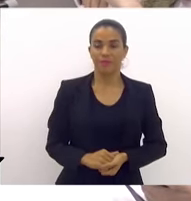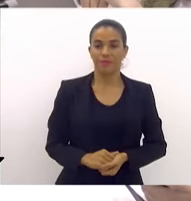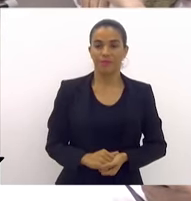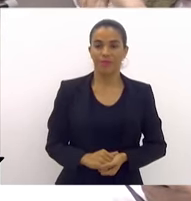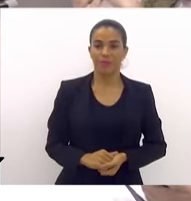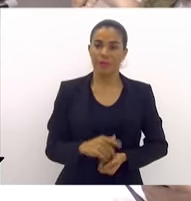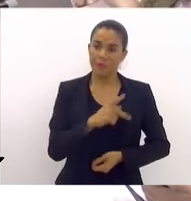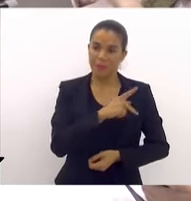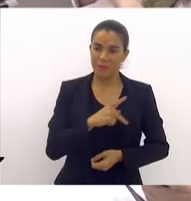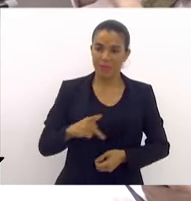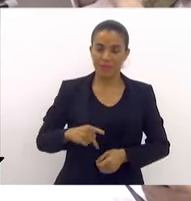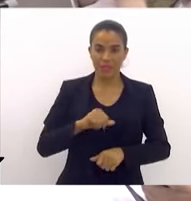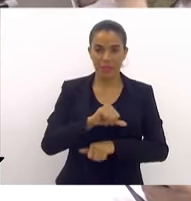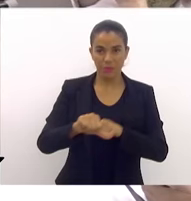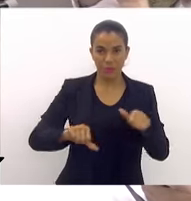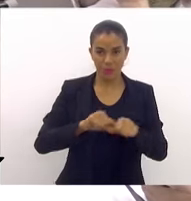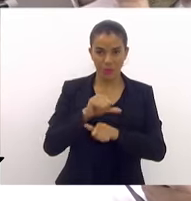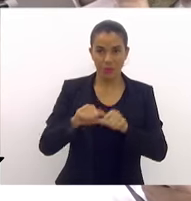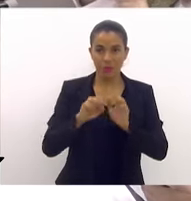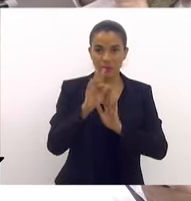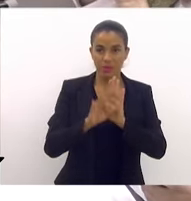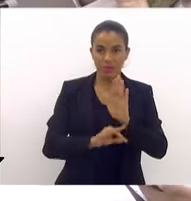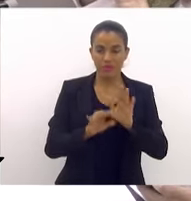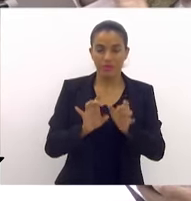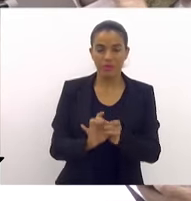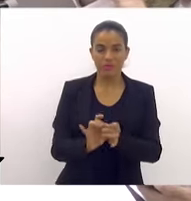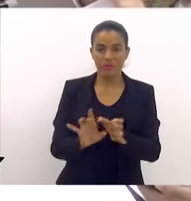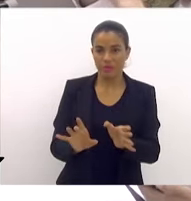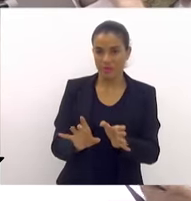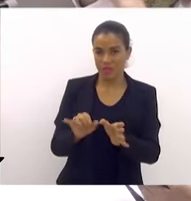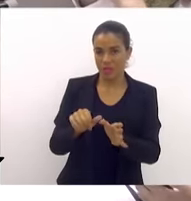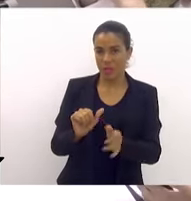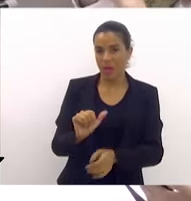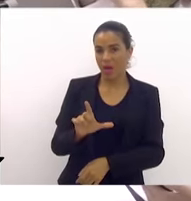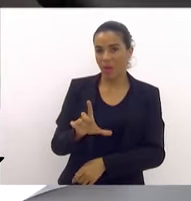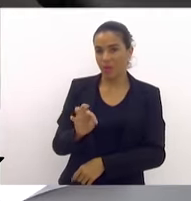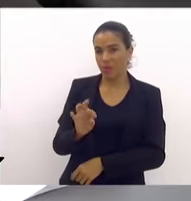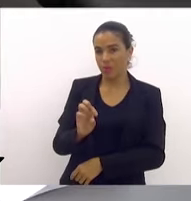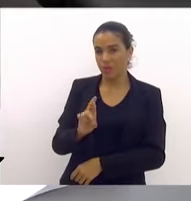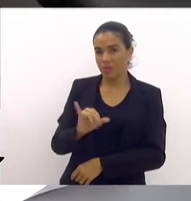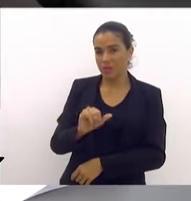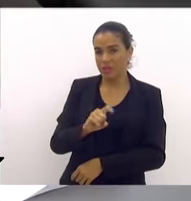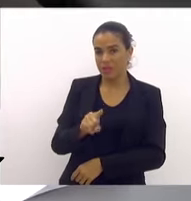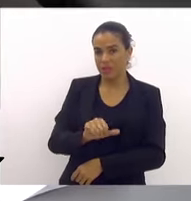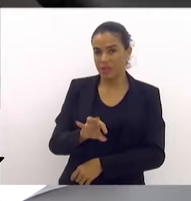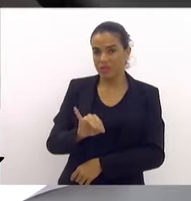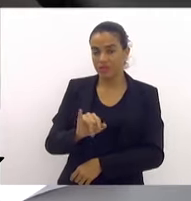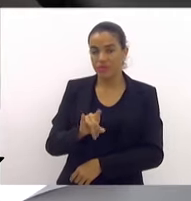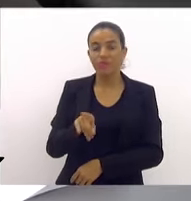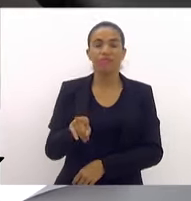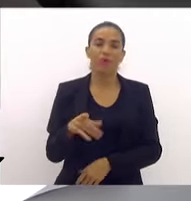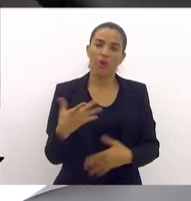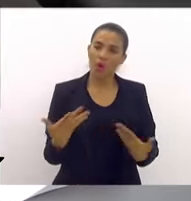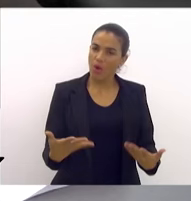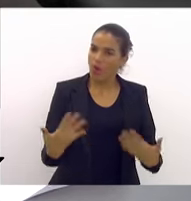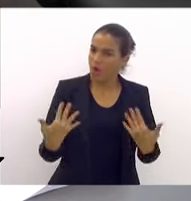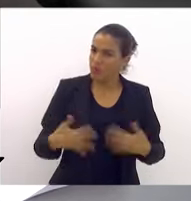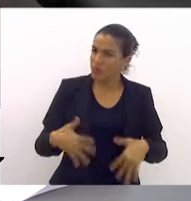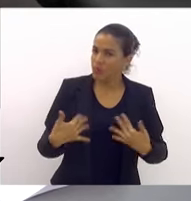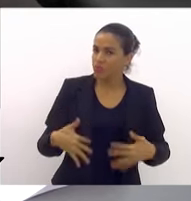ele transformou em autorizativo, visto que, apesar de grande e imenso mérito,